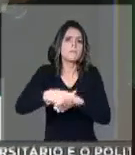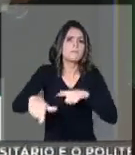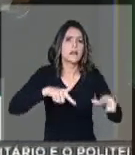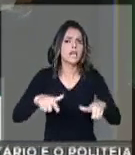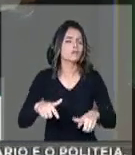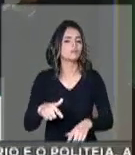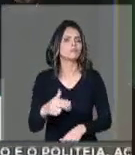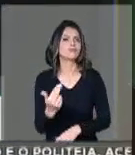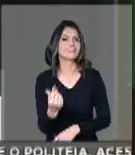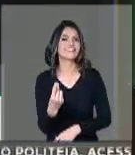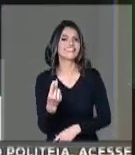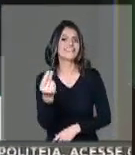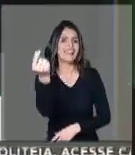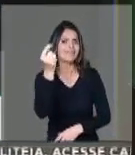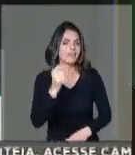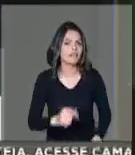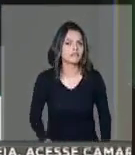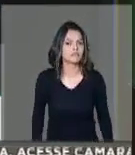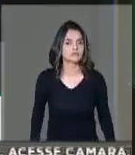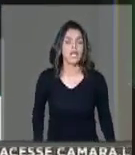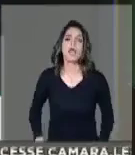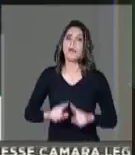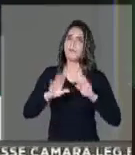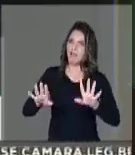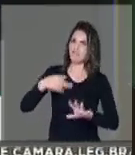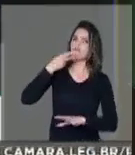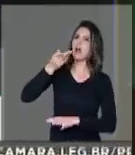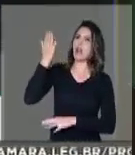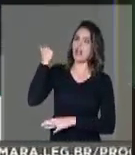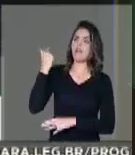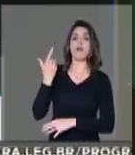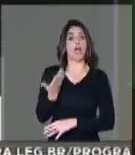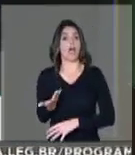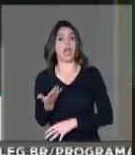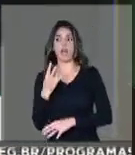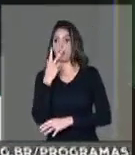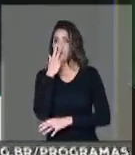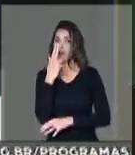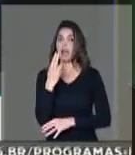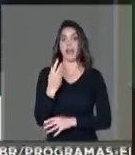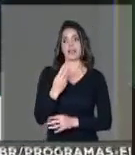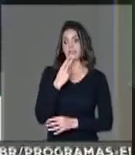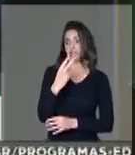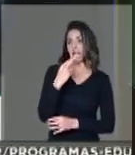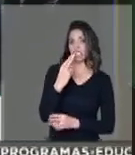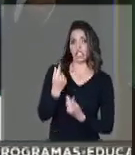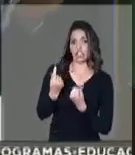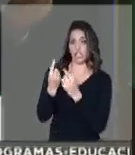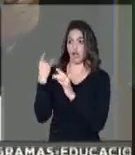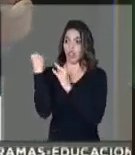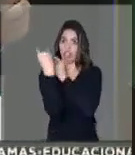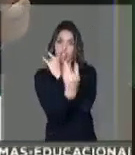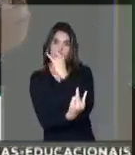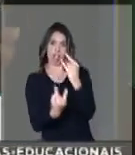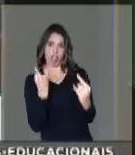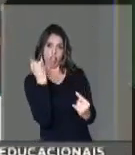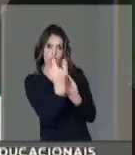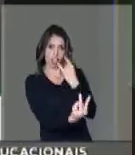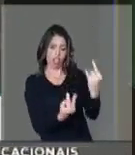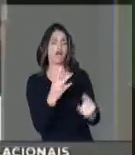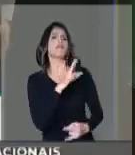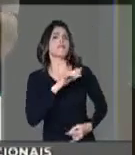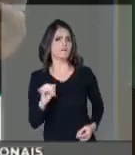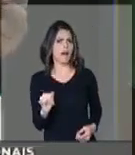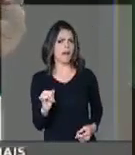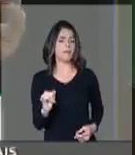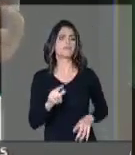Previdência é recente. Mas se dizia que o capital seria atraído, capital estrangeiro inclusive. Manchete aqui no